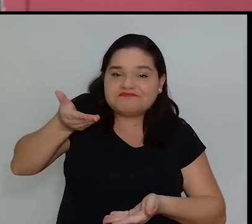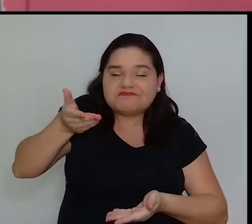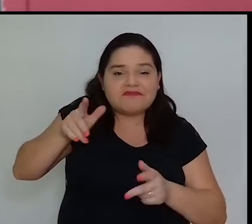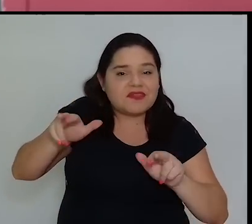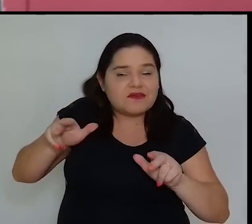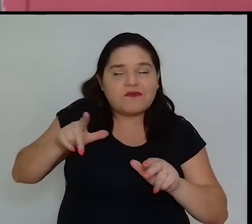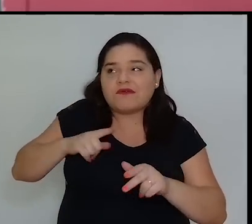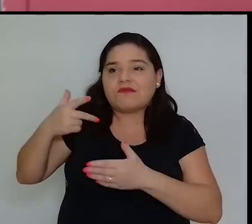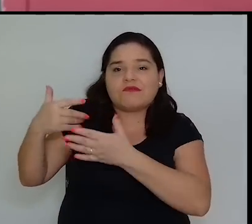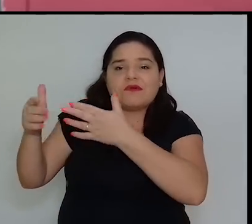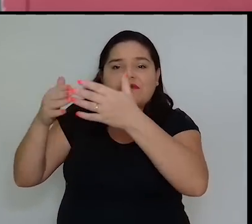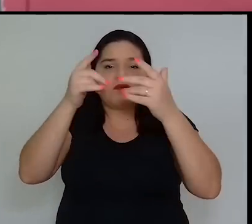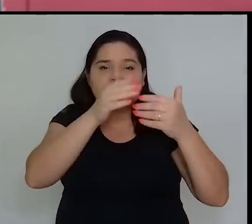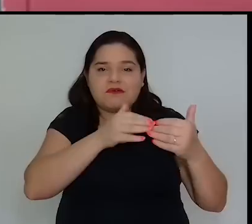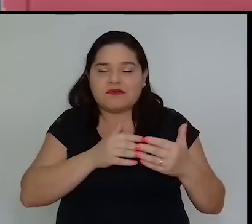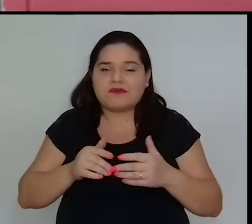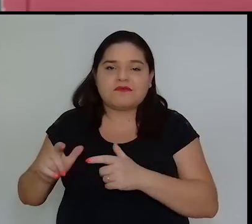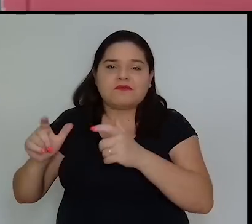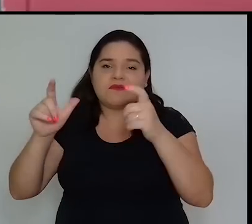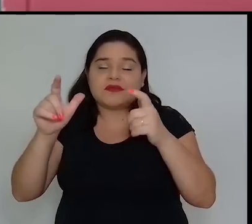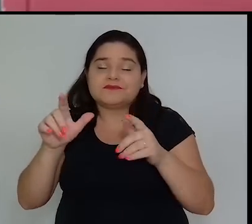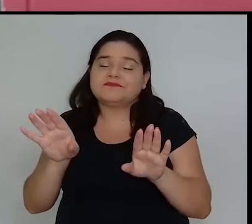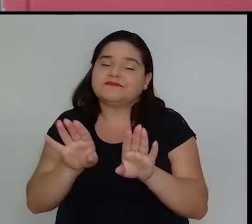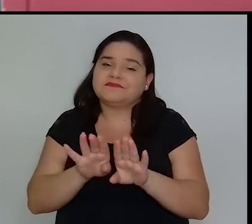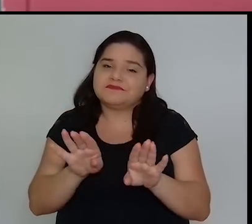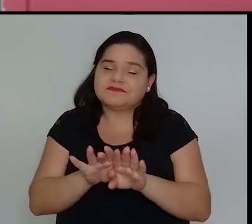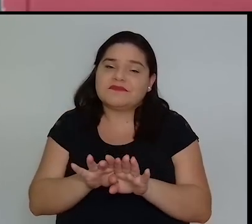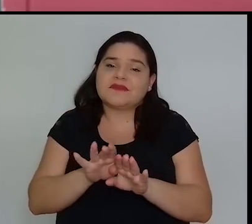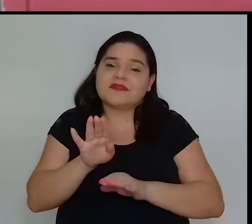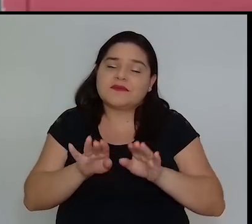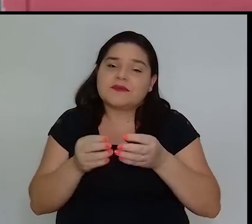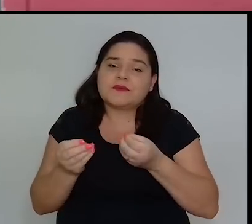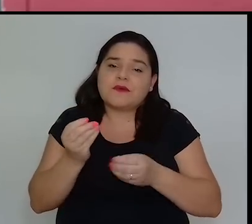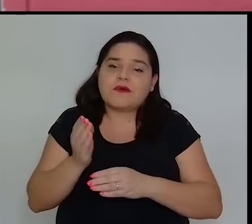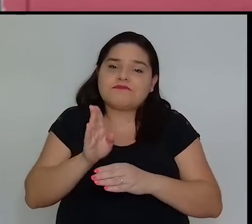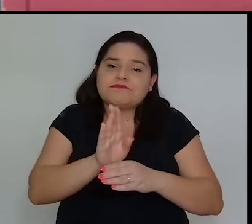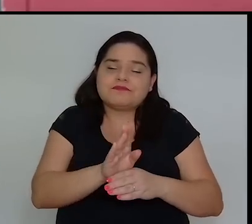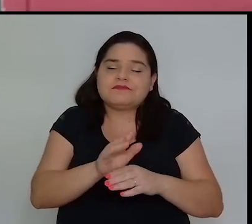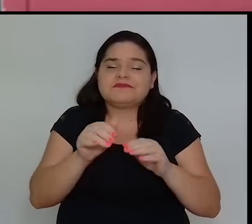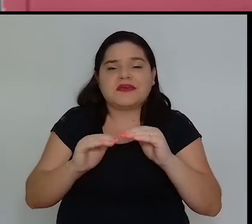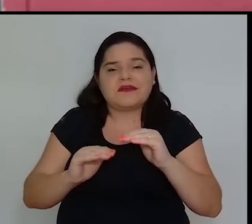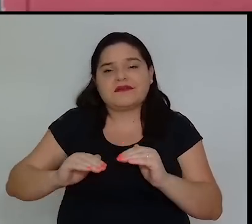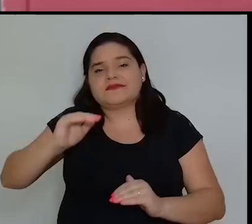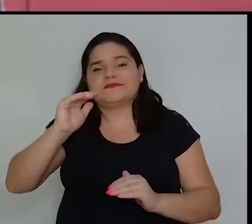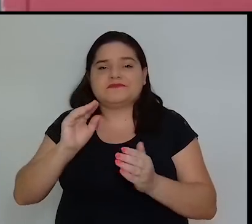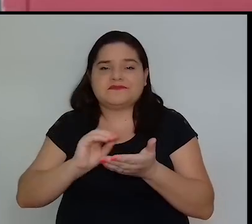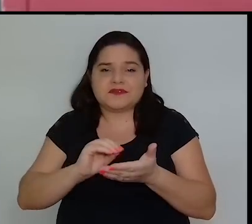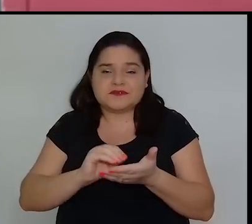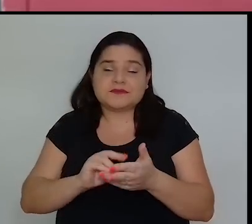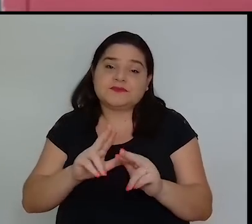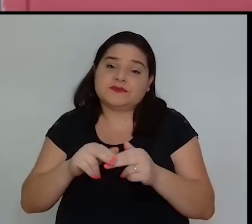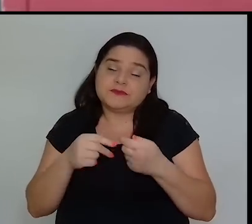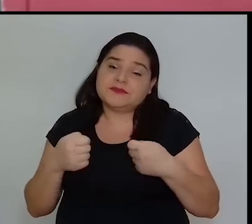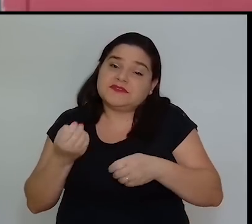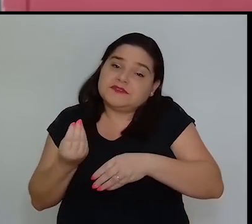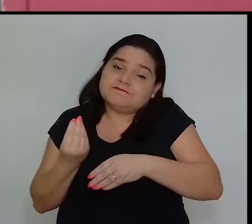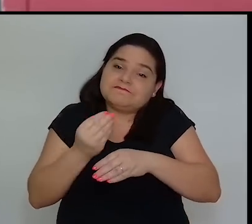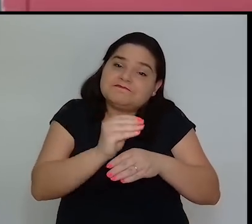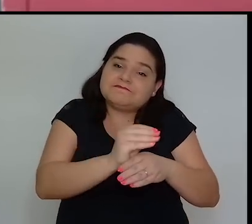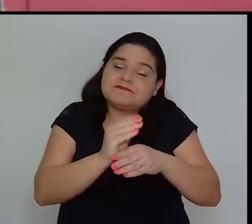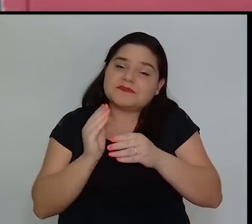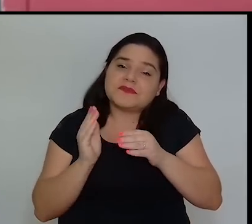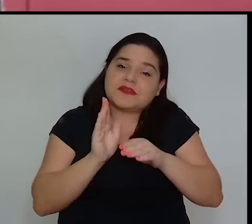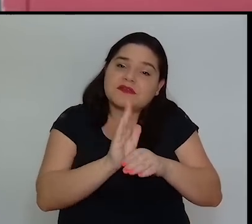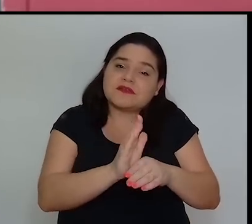extratos econômicos diferentes está sociais diferentes existe também esse desequilíbrio naturalmente a gente precisa levar algum tipo de de